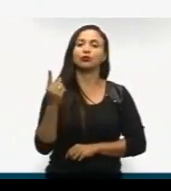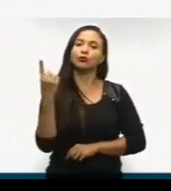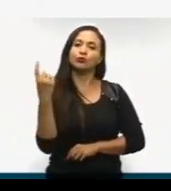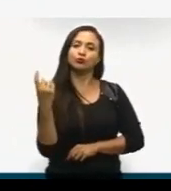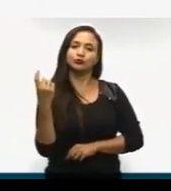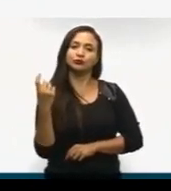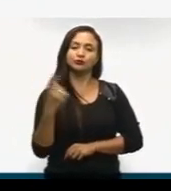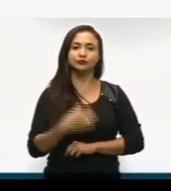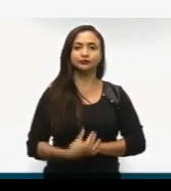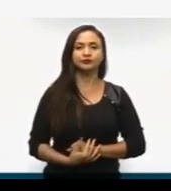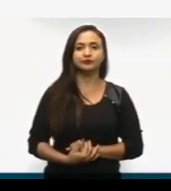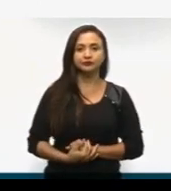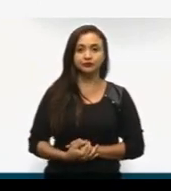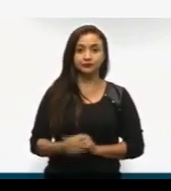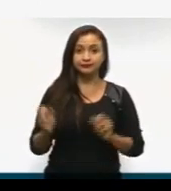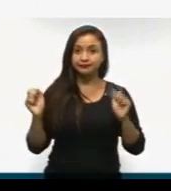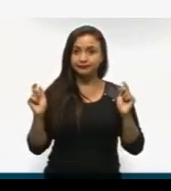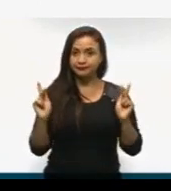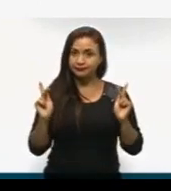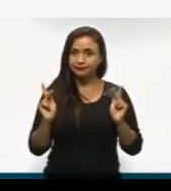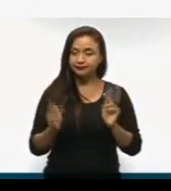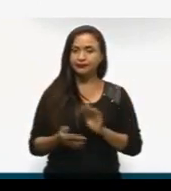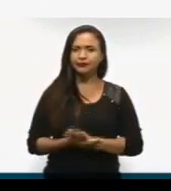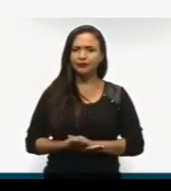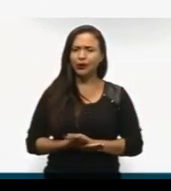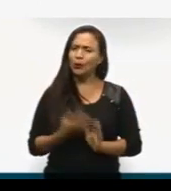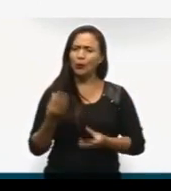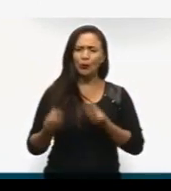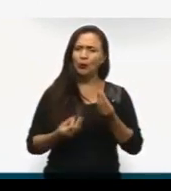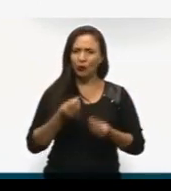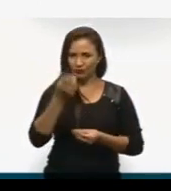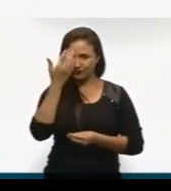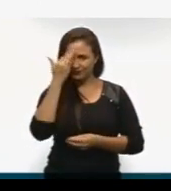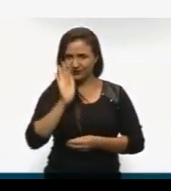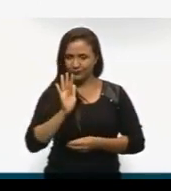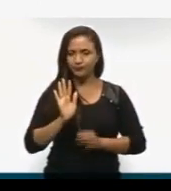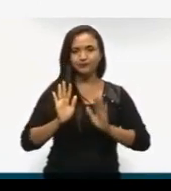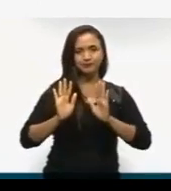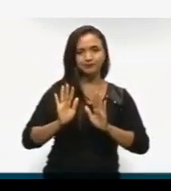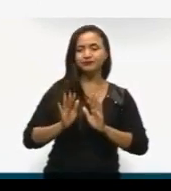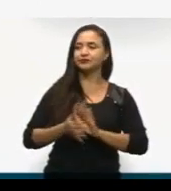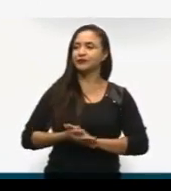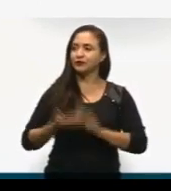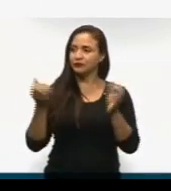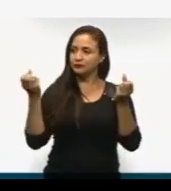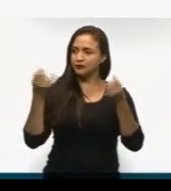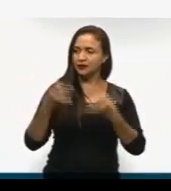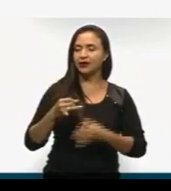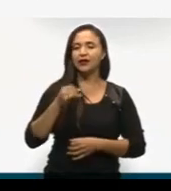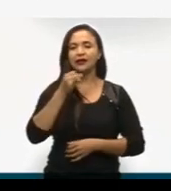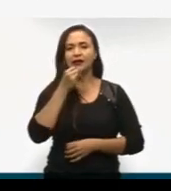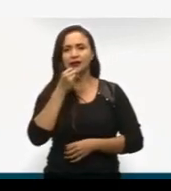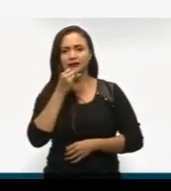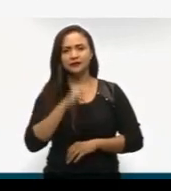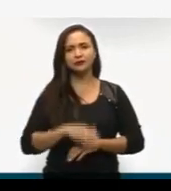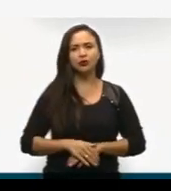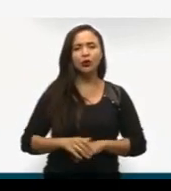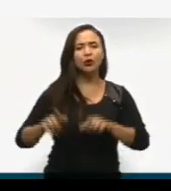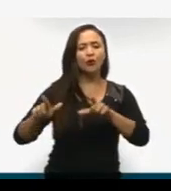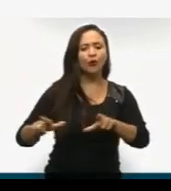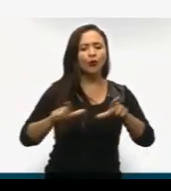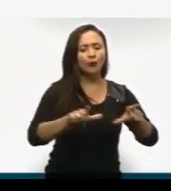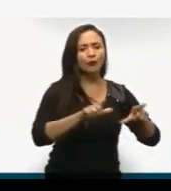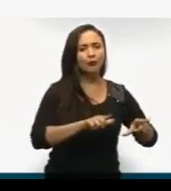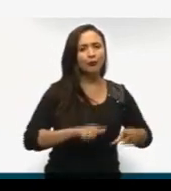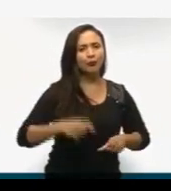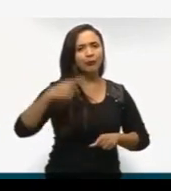unitário. Ok? Como assim, professor? Então, por exemplo, assentamento de piso. Então,